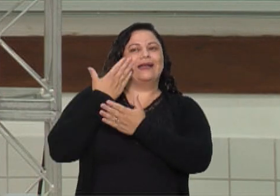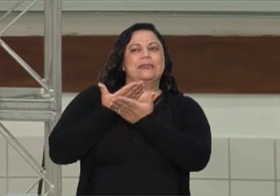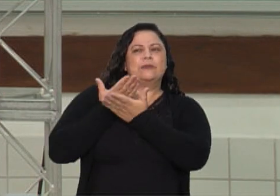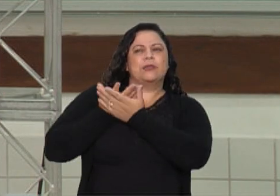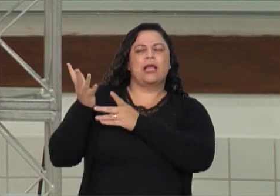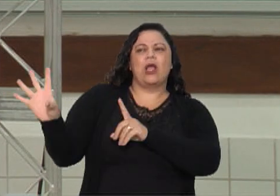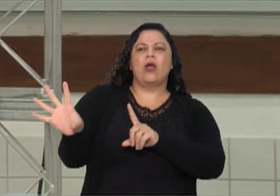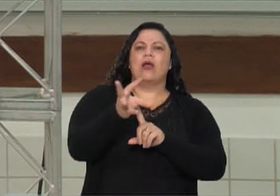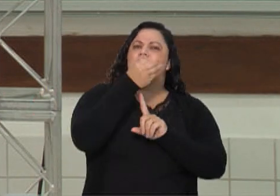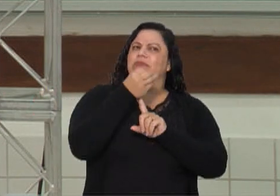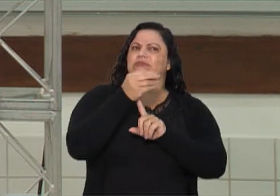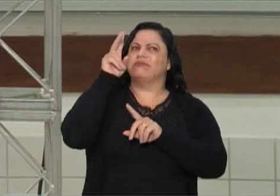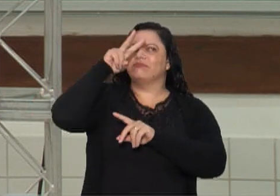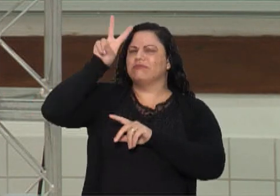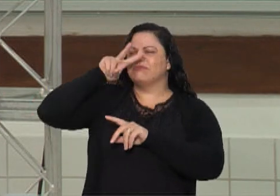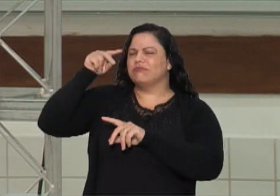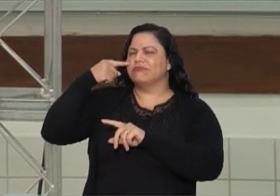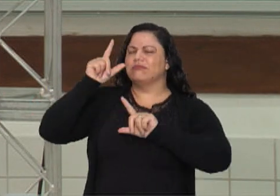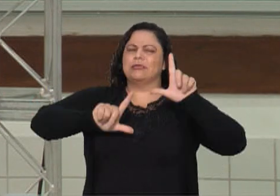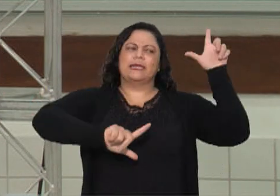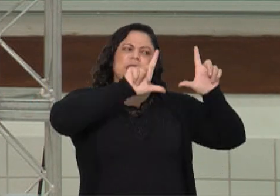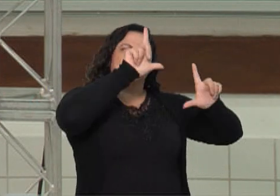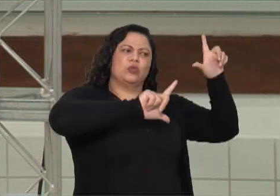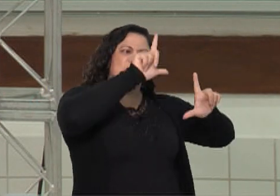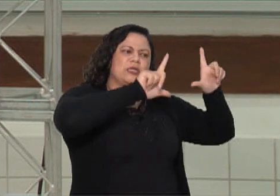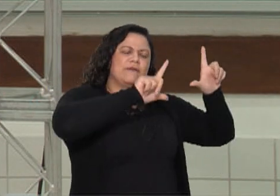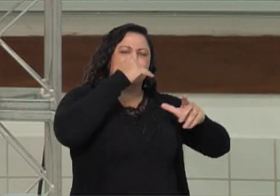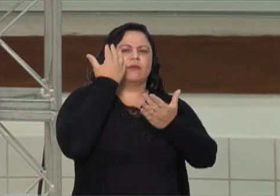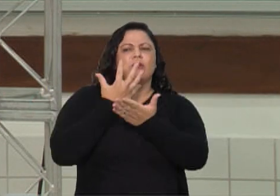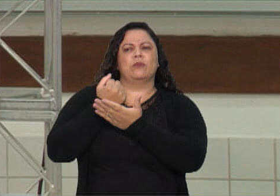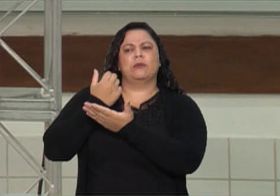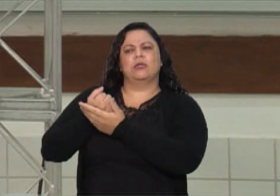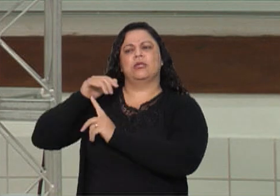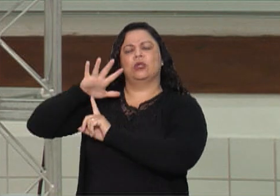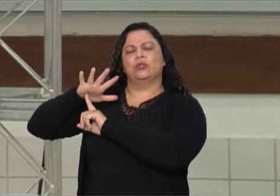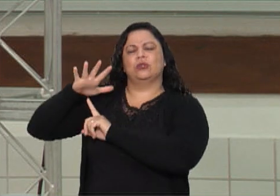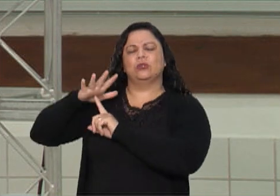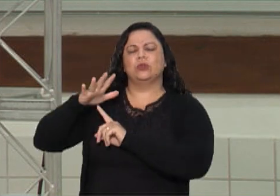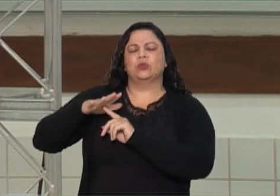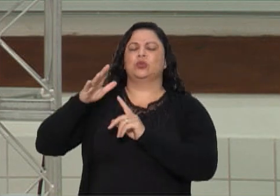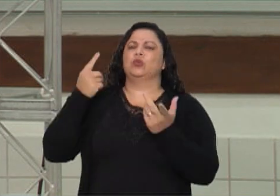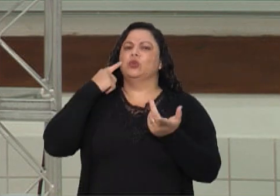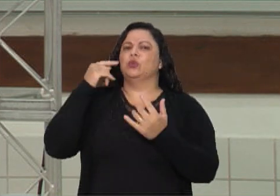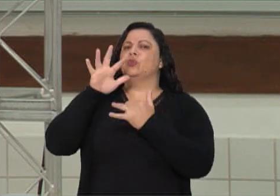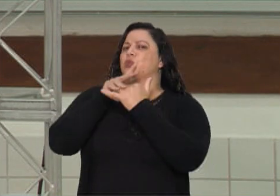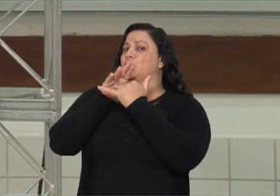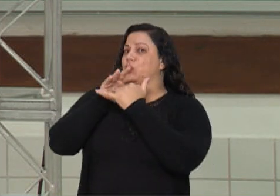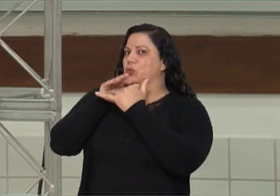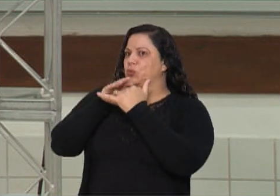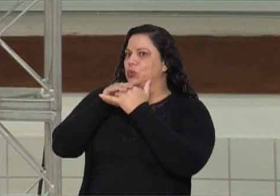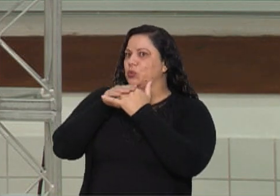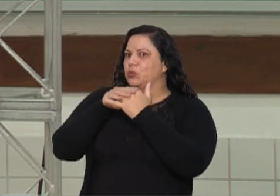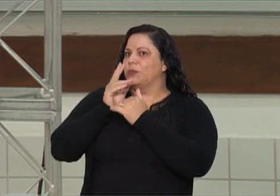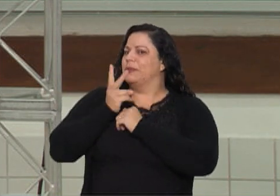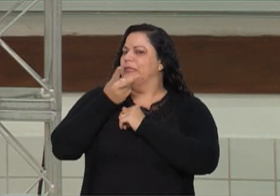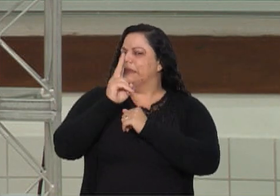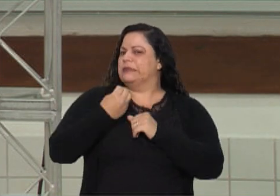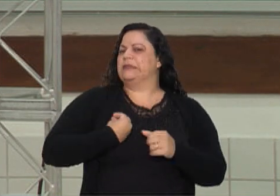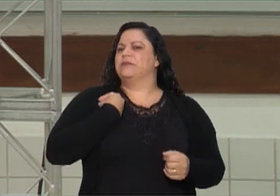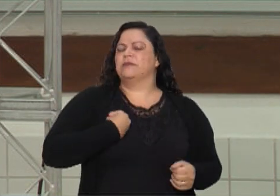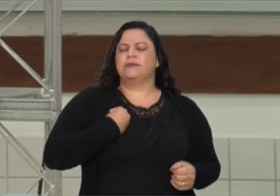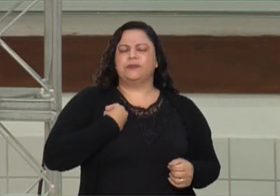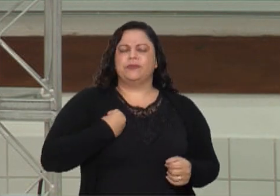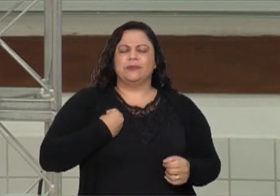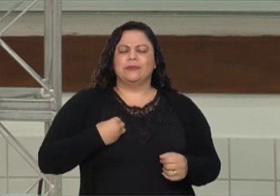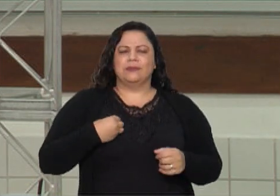galerinha que está assistindo na TV, no aplicativo, no YouTube, de estar sempre presente em todas as aulas, não só lá de artes,